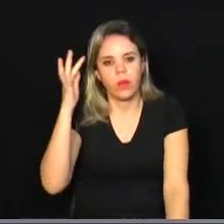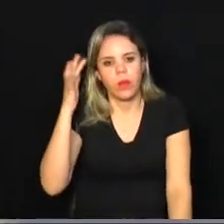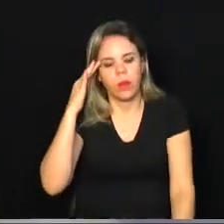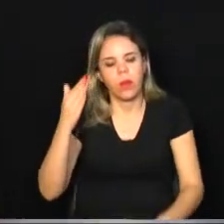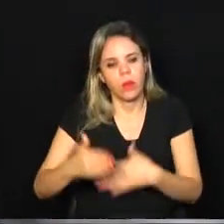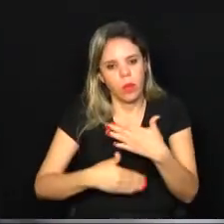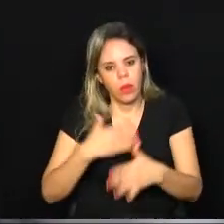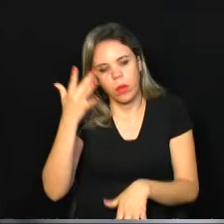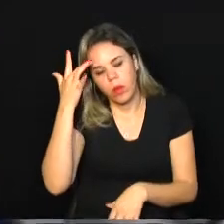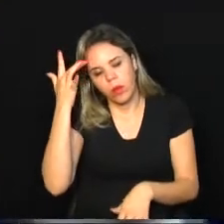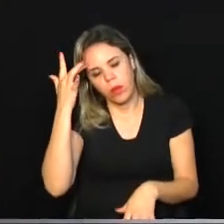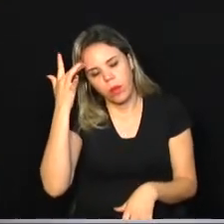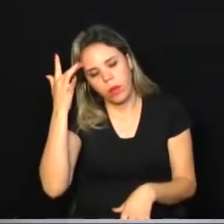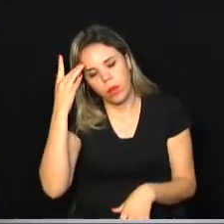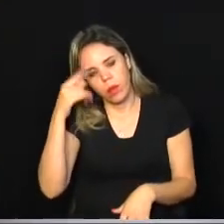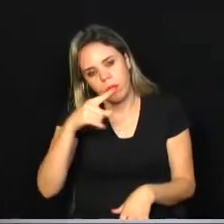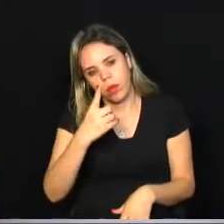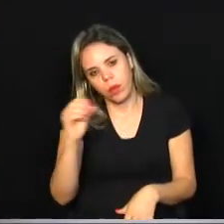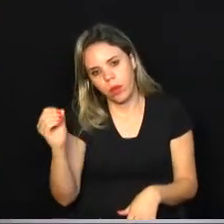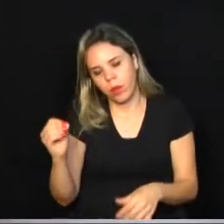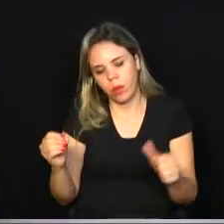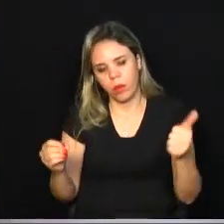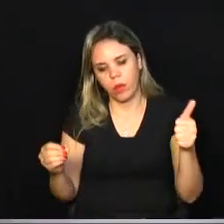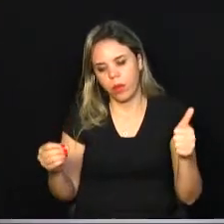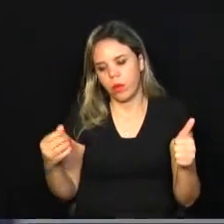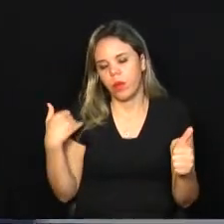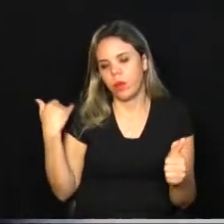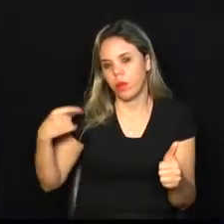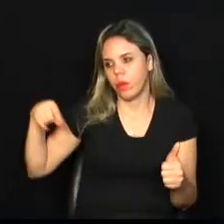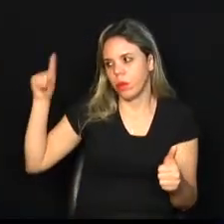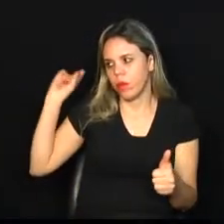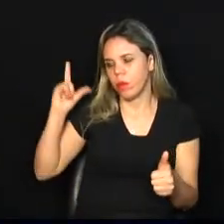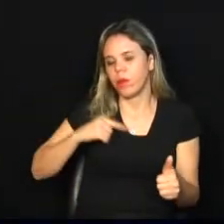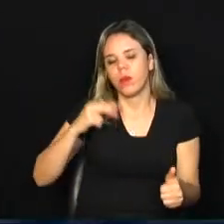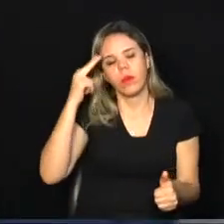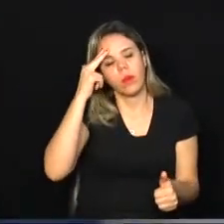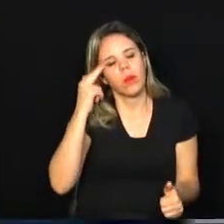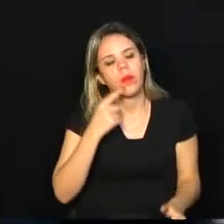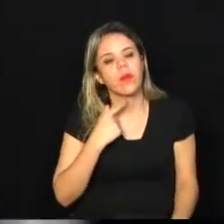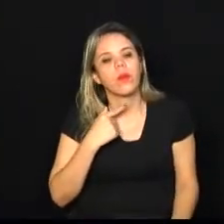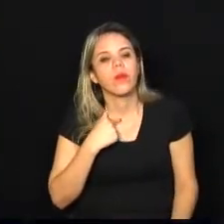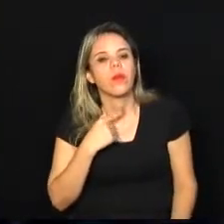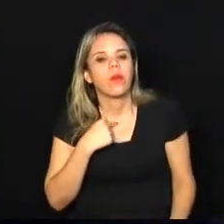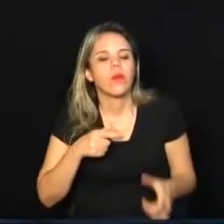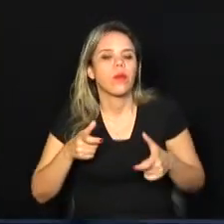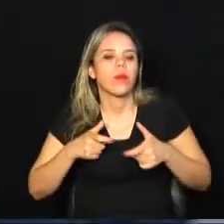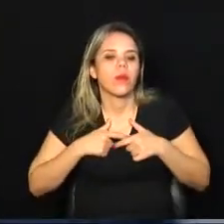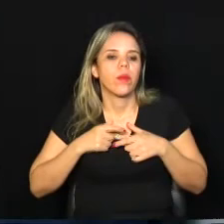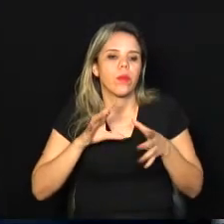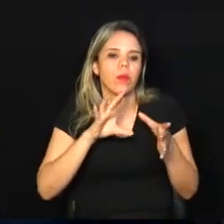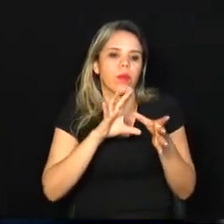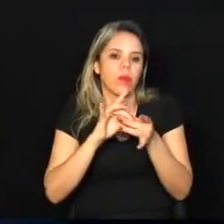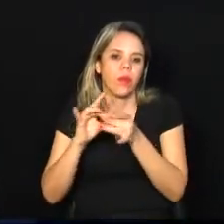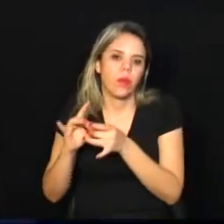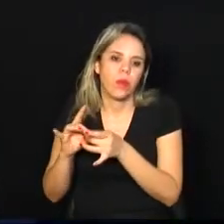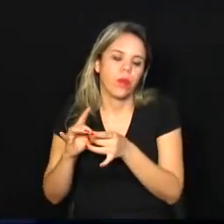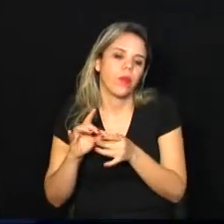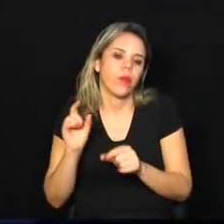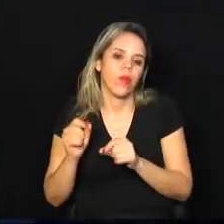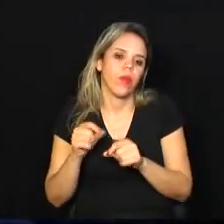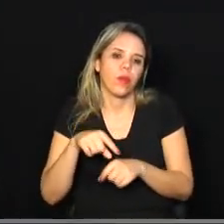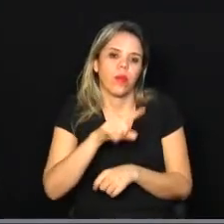processo de amadurecimento. Lá com 10 anos, 11 anos, eu tinha aquele sonho de medalha olímpica, de ir